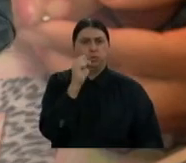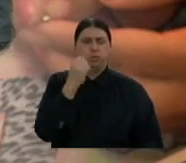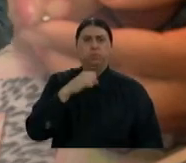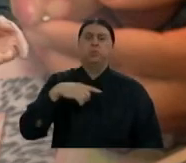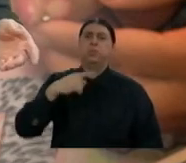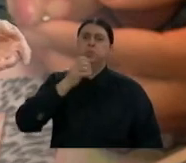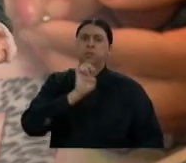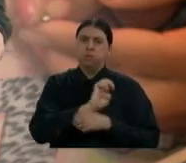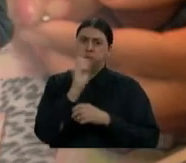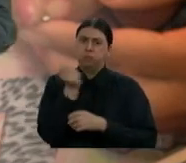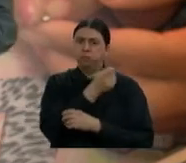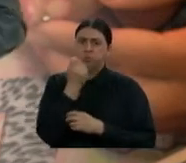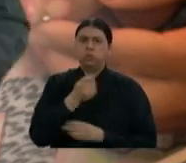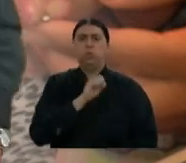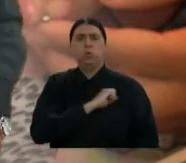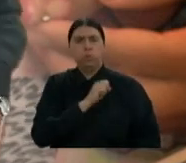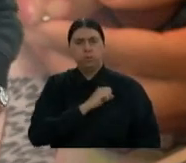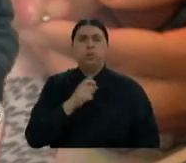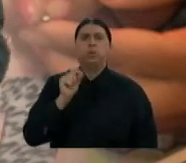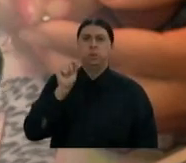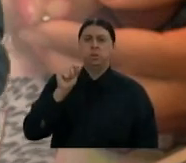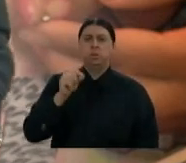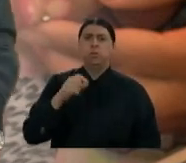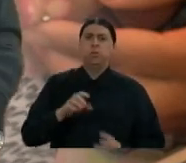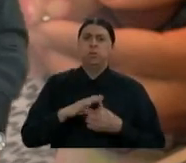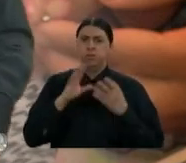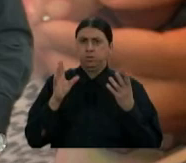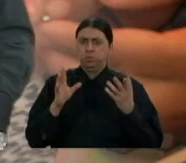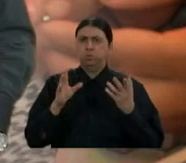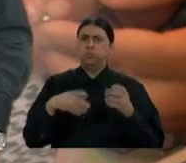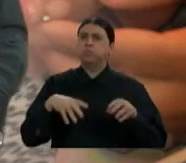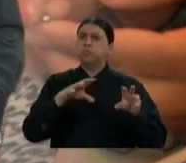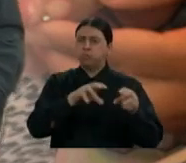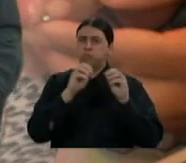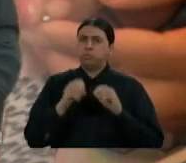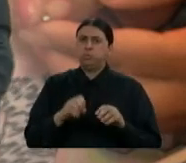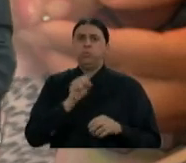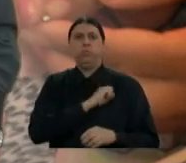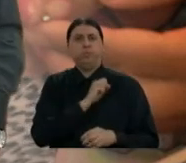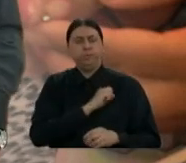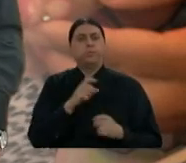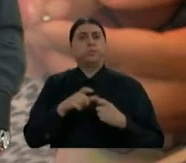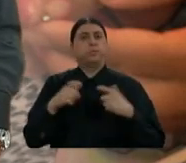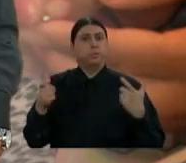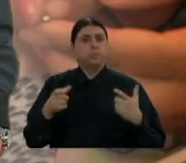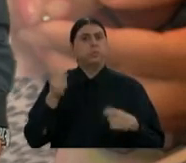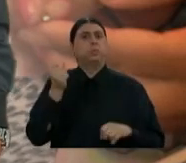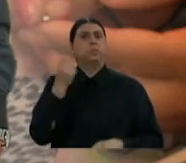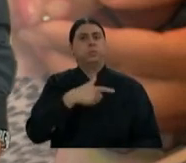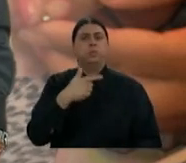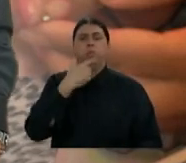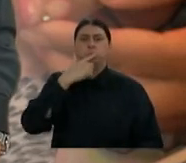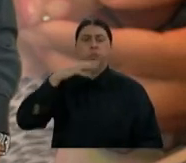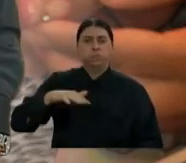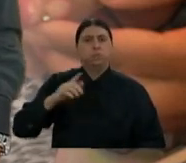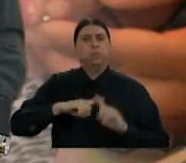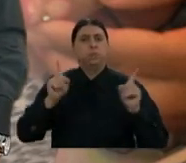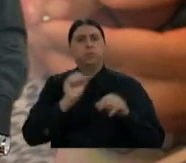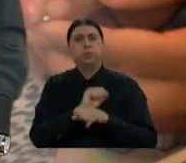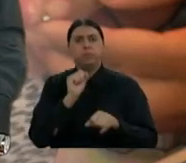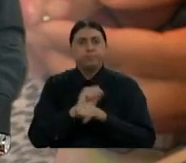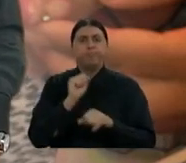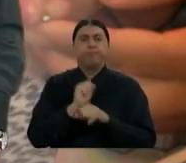seja o número de habilitados é muito maior do que o número de crianças mas mesmo assim elas continuam esperando por uma